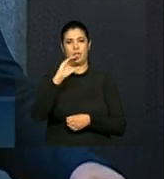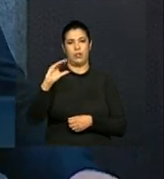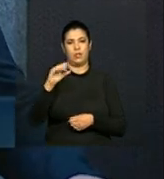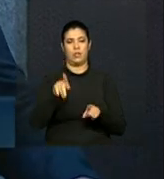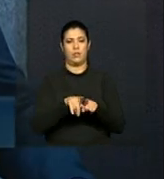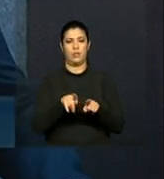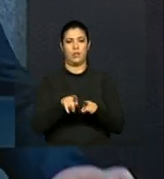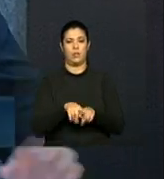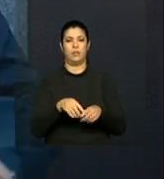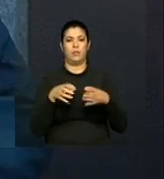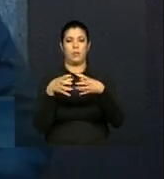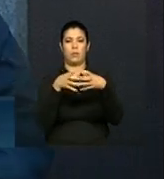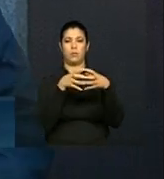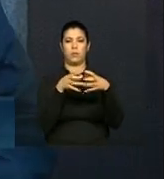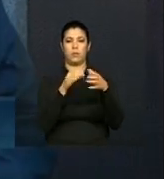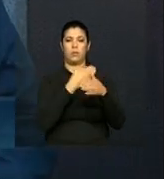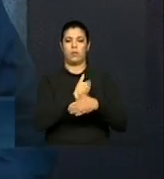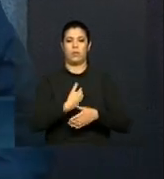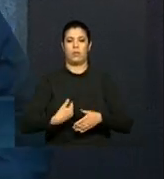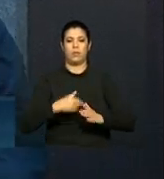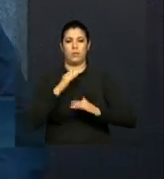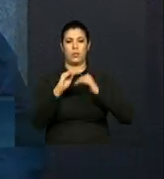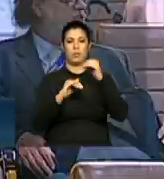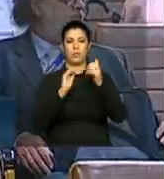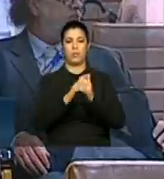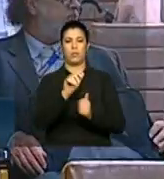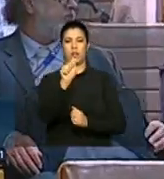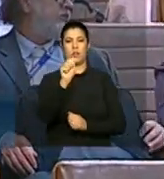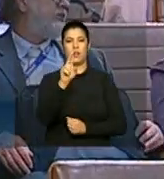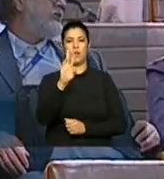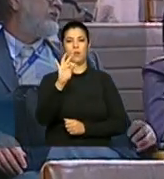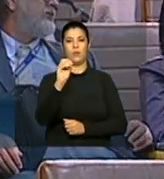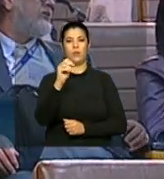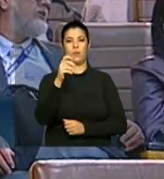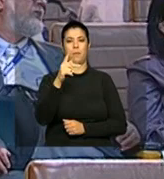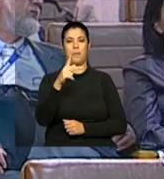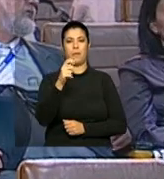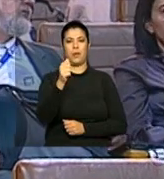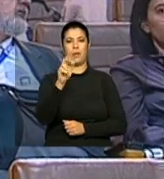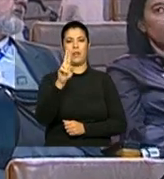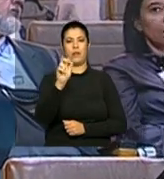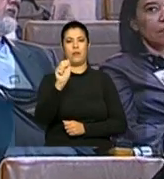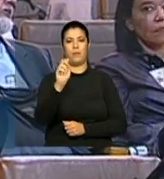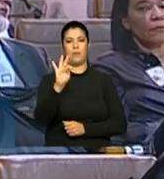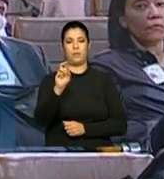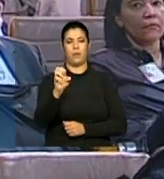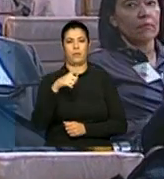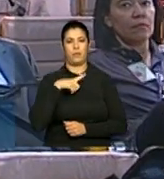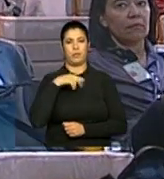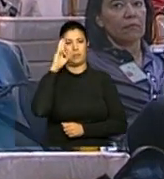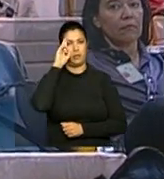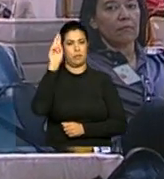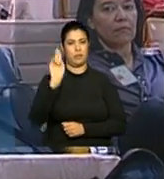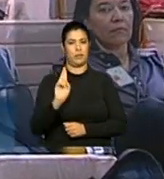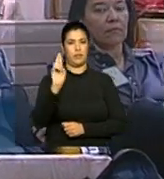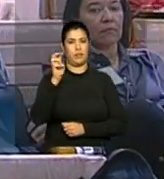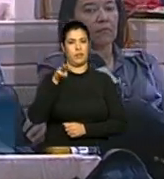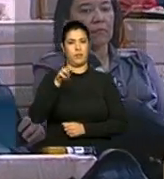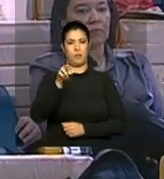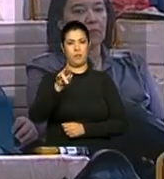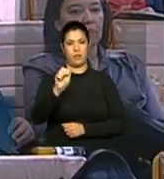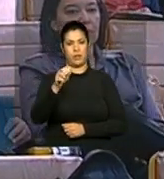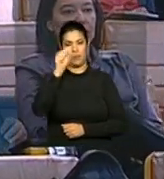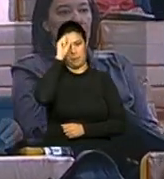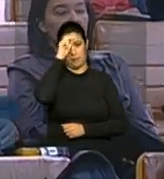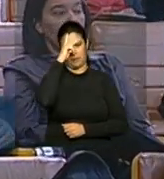ao Consórcio Público para Desenvolvimento do Alto Paraopeba Codap, presidido pela senora Maria Aparecida Junqueira Campos,